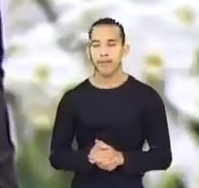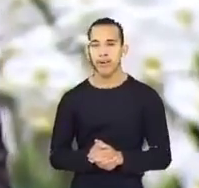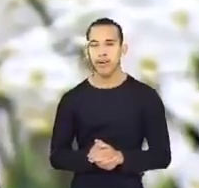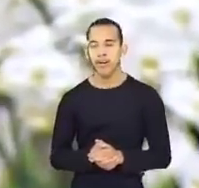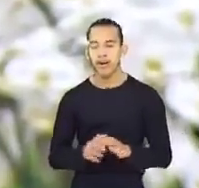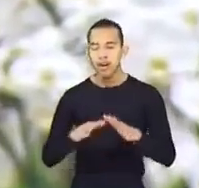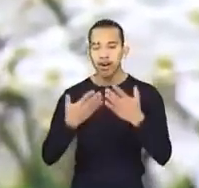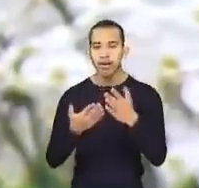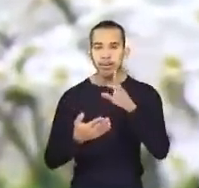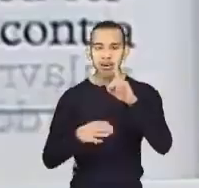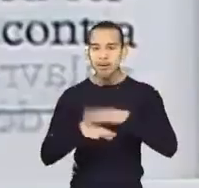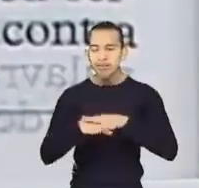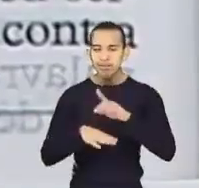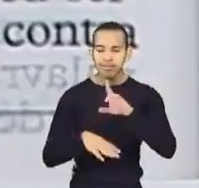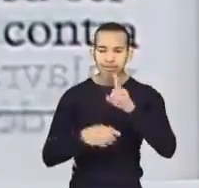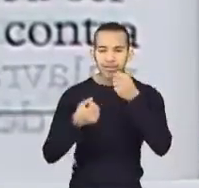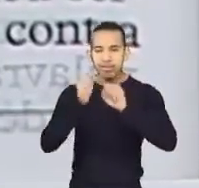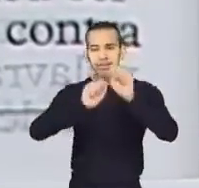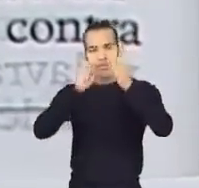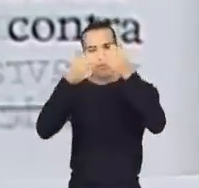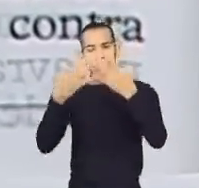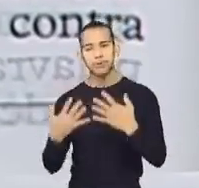olha o que, o salmista fala.